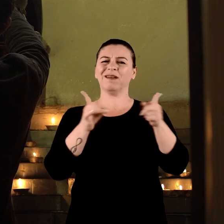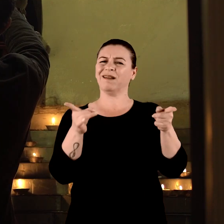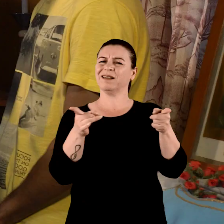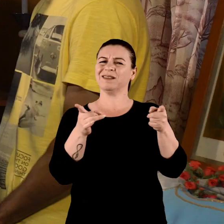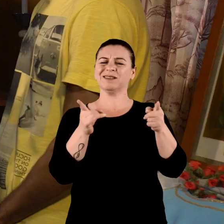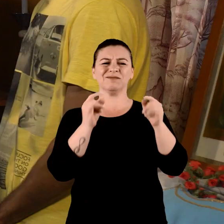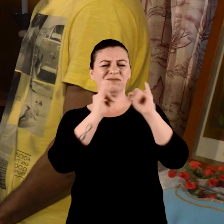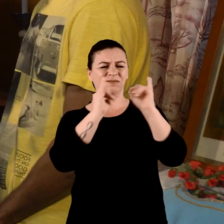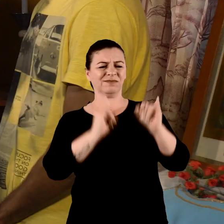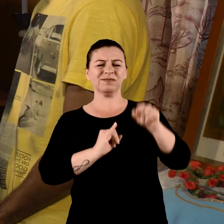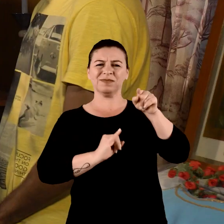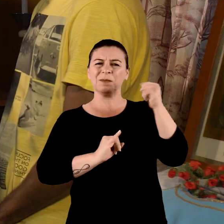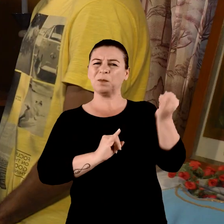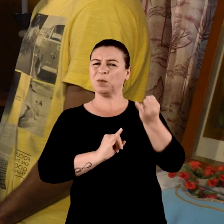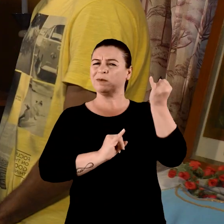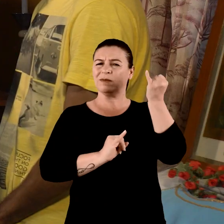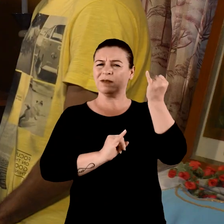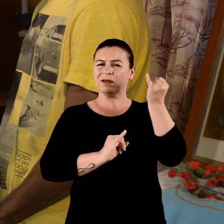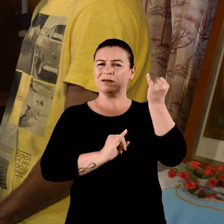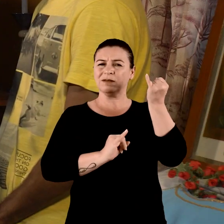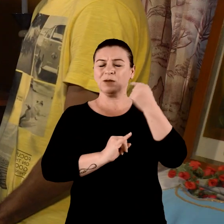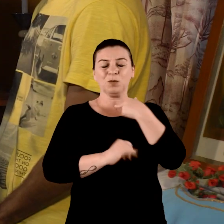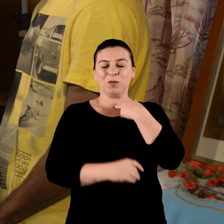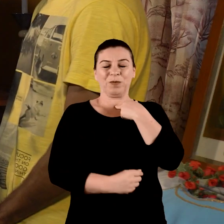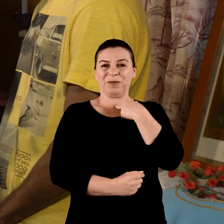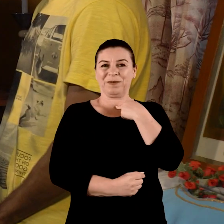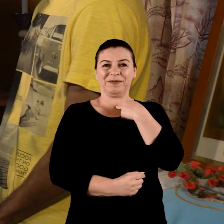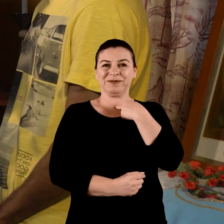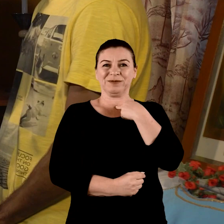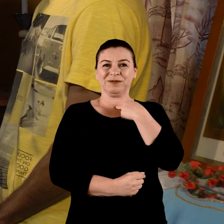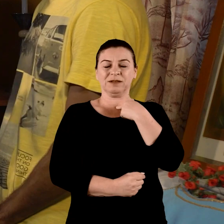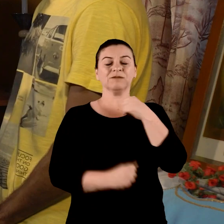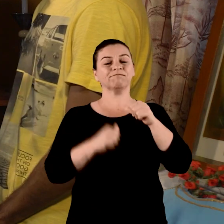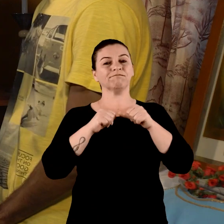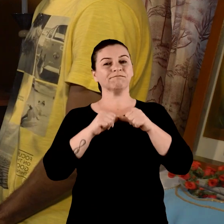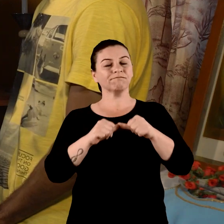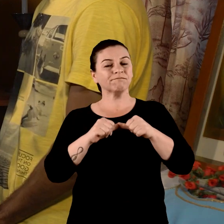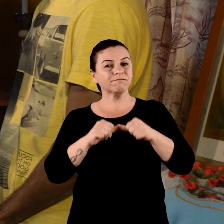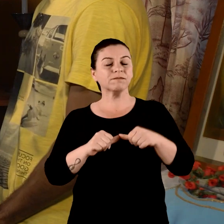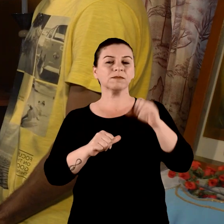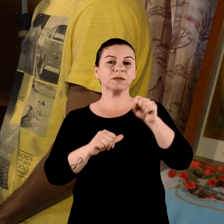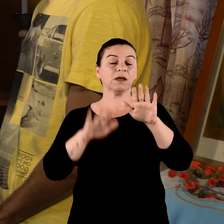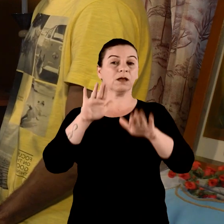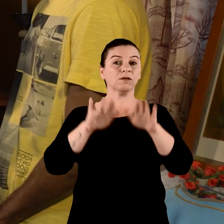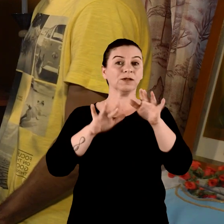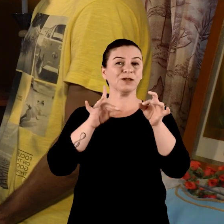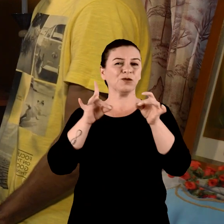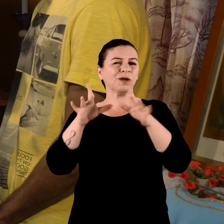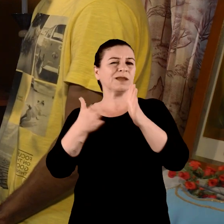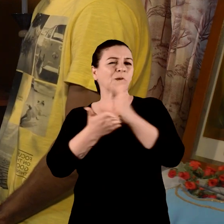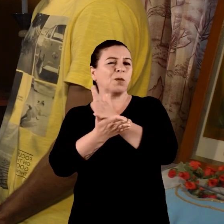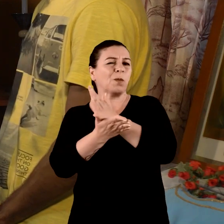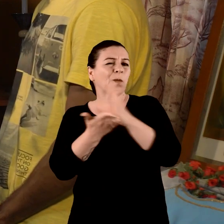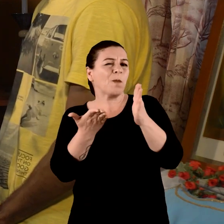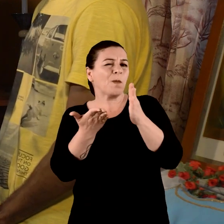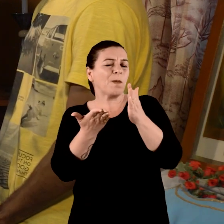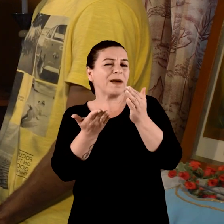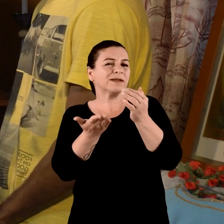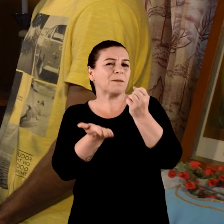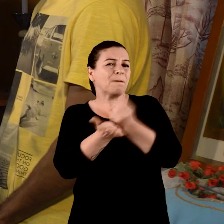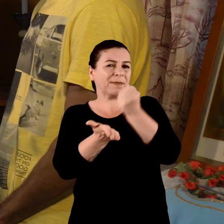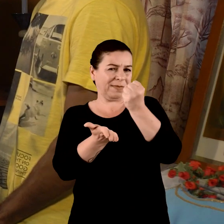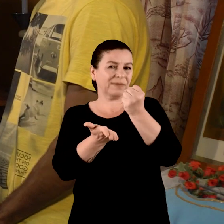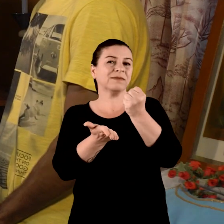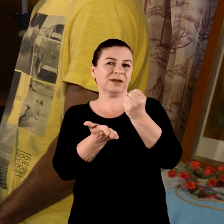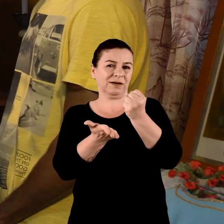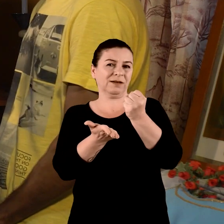eu descaracterizar aquilo que é importante para eles. Então eu mantenho, muitas vezes, eu deixo até algumas